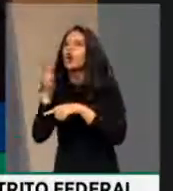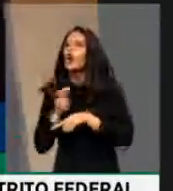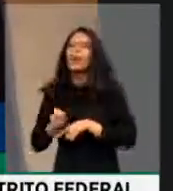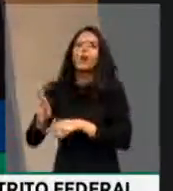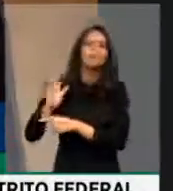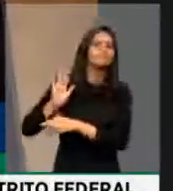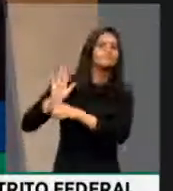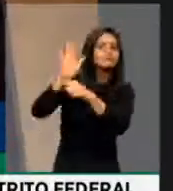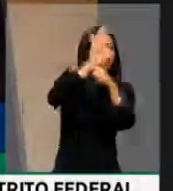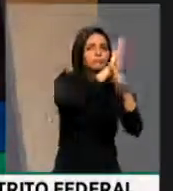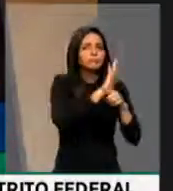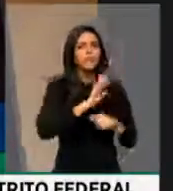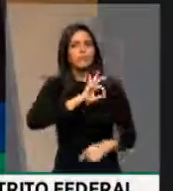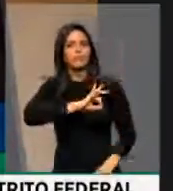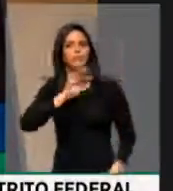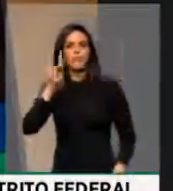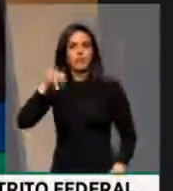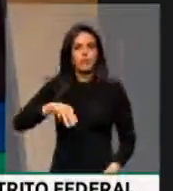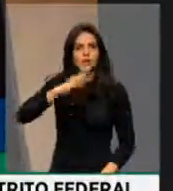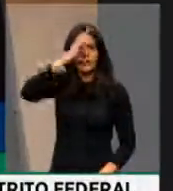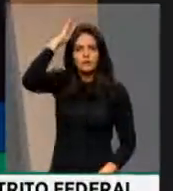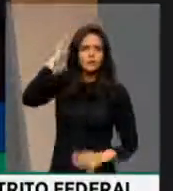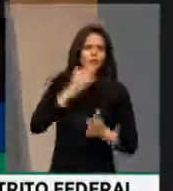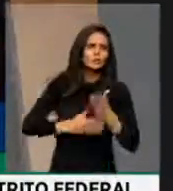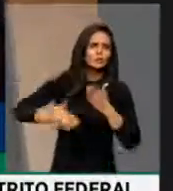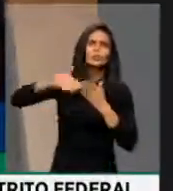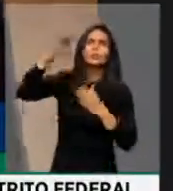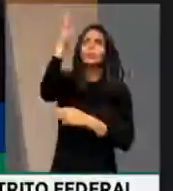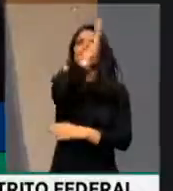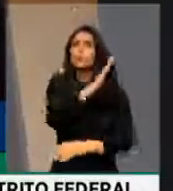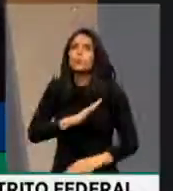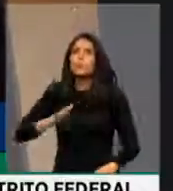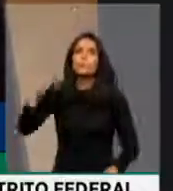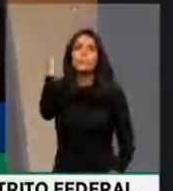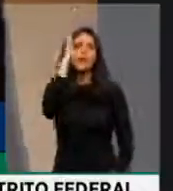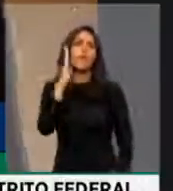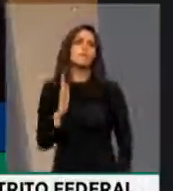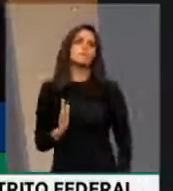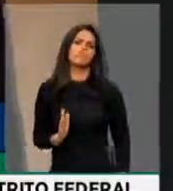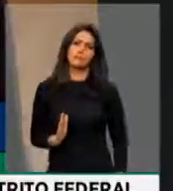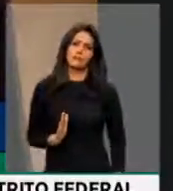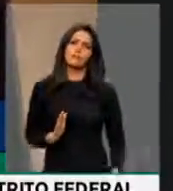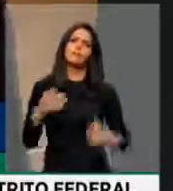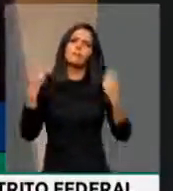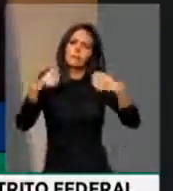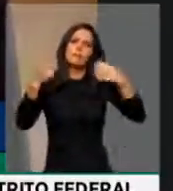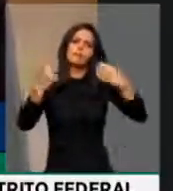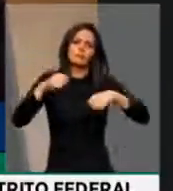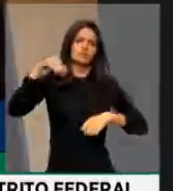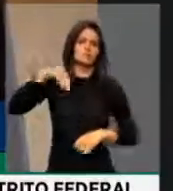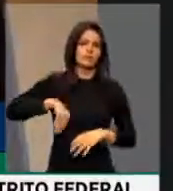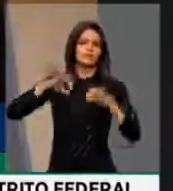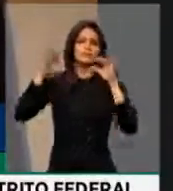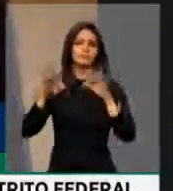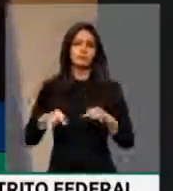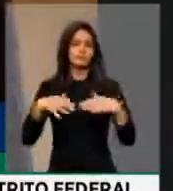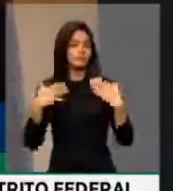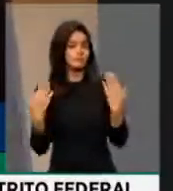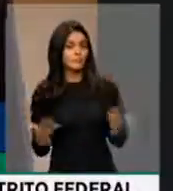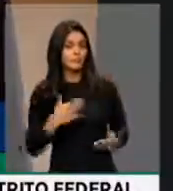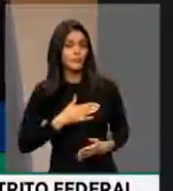militares e policiais o corpo de bombeiro do estado do Brasil todo então me inscrevi